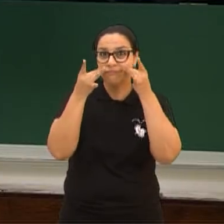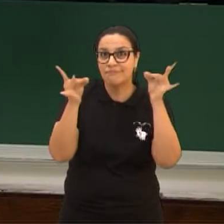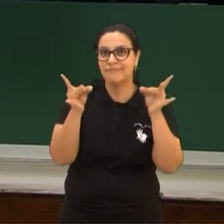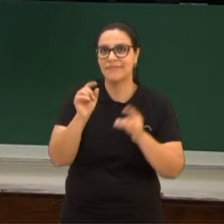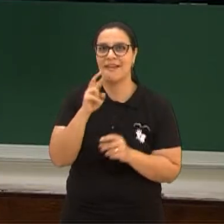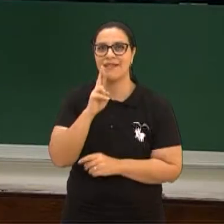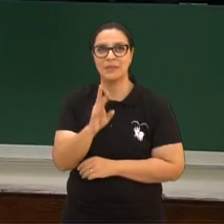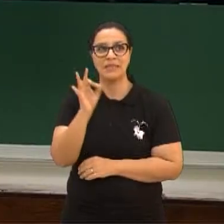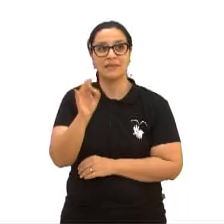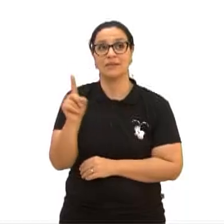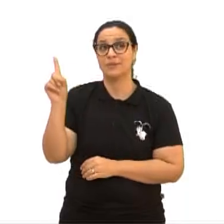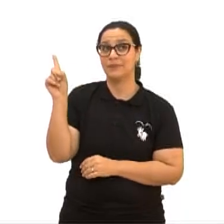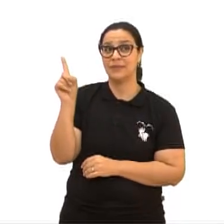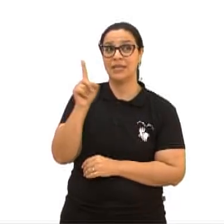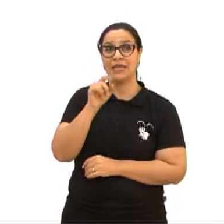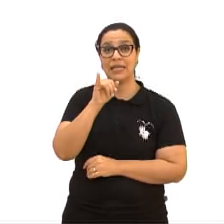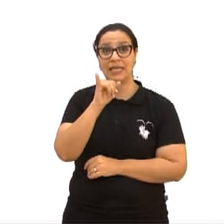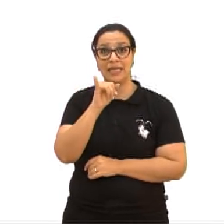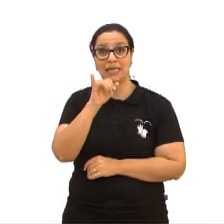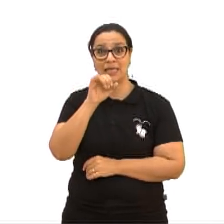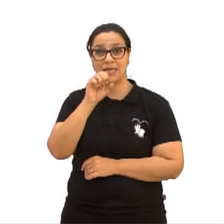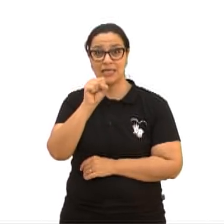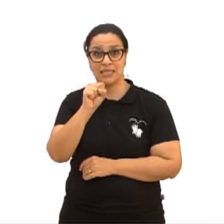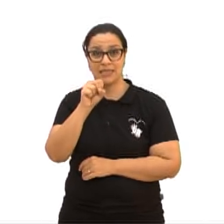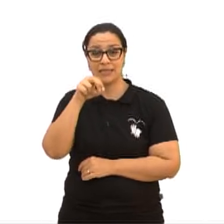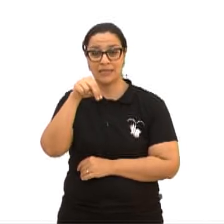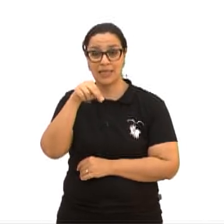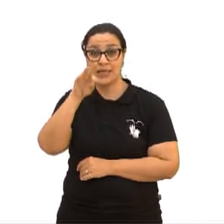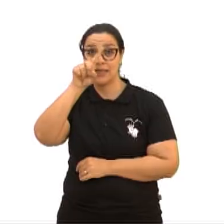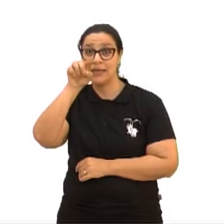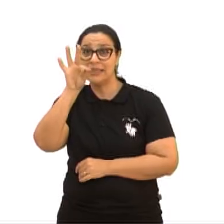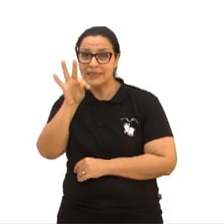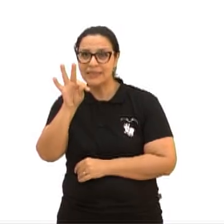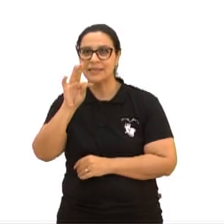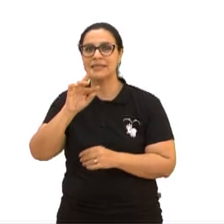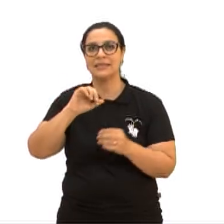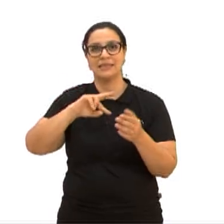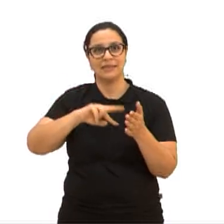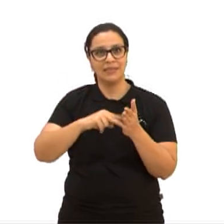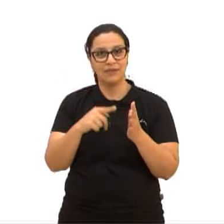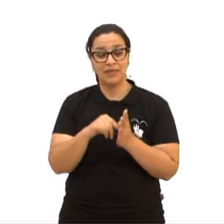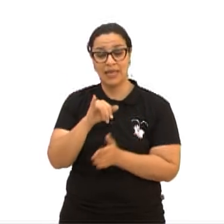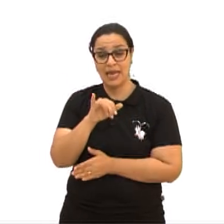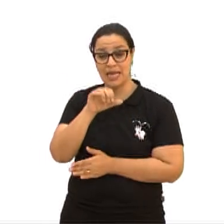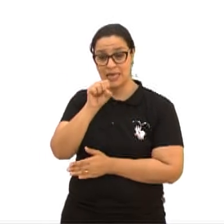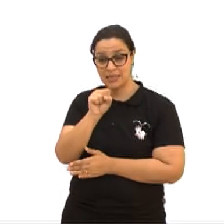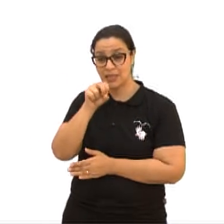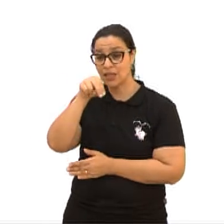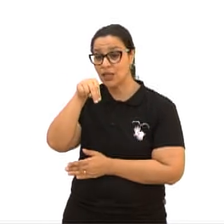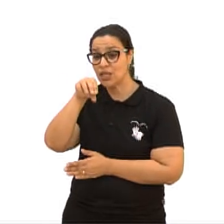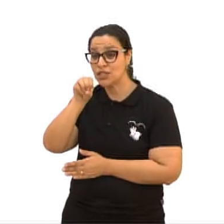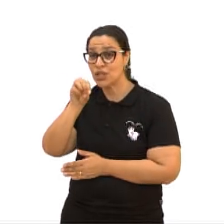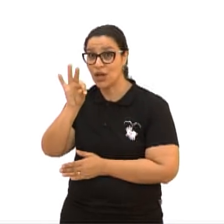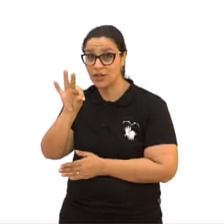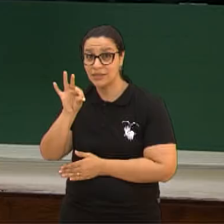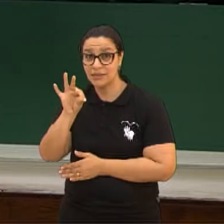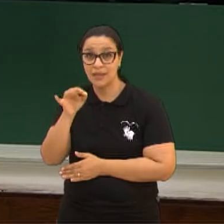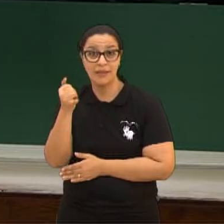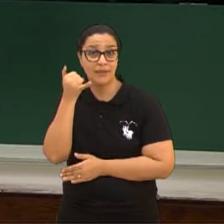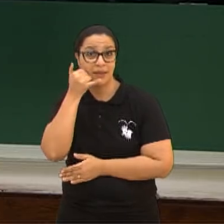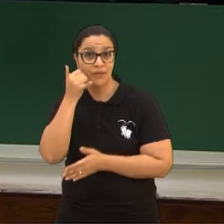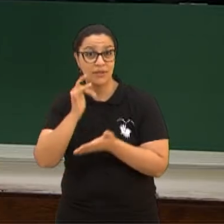certa. He isn't using his cell phone. Ele não está usando o